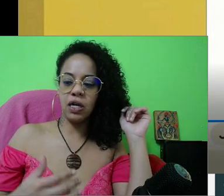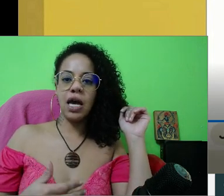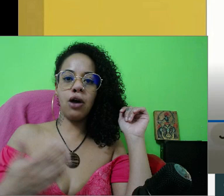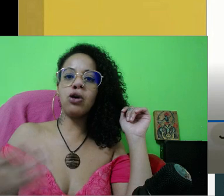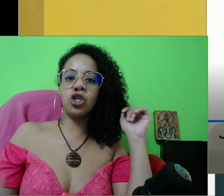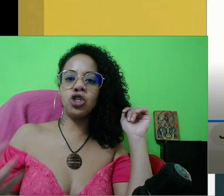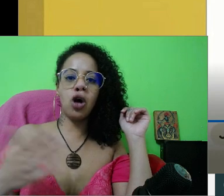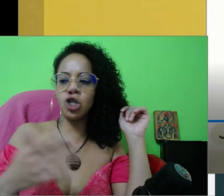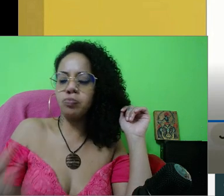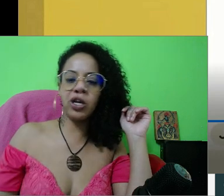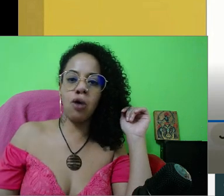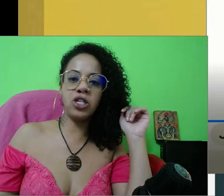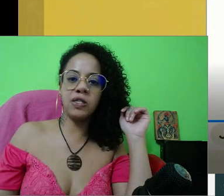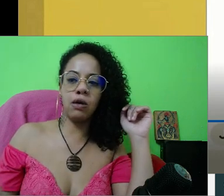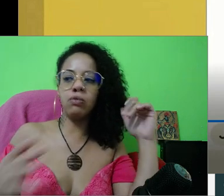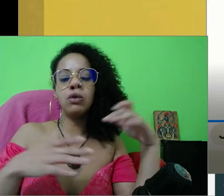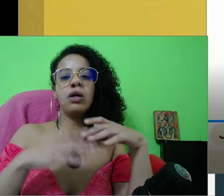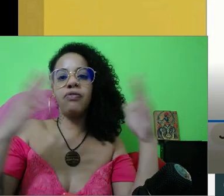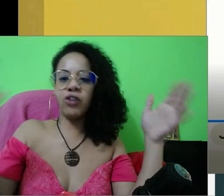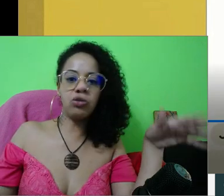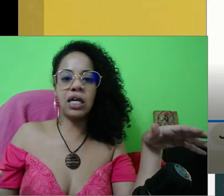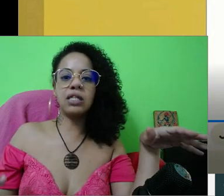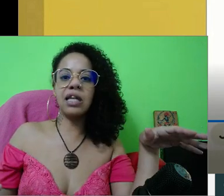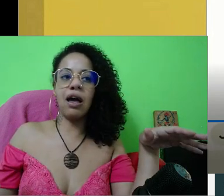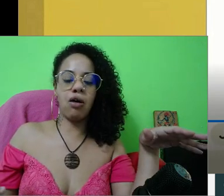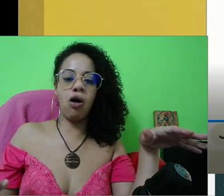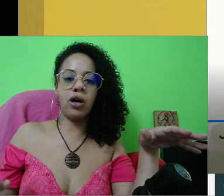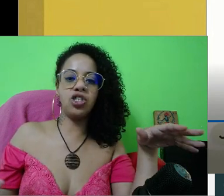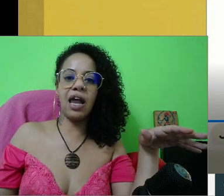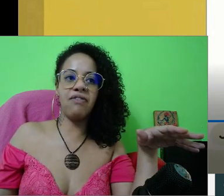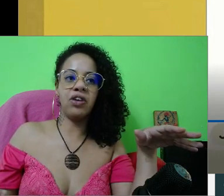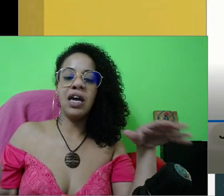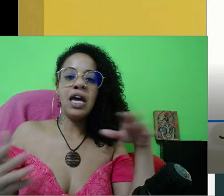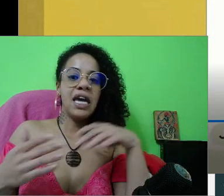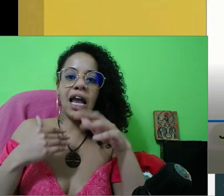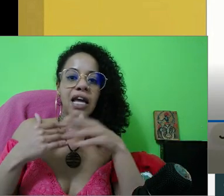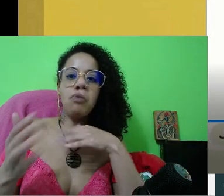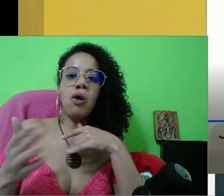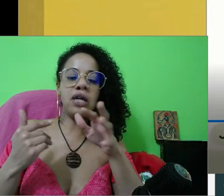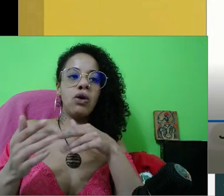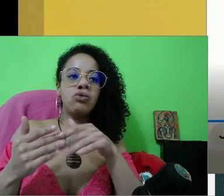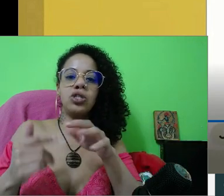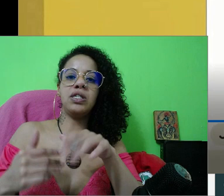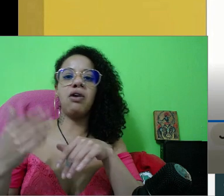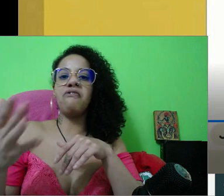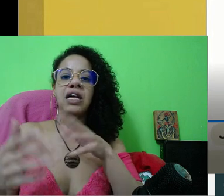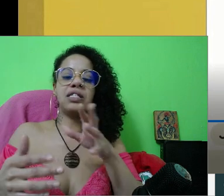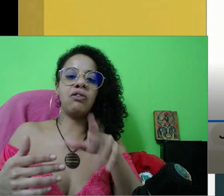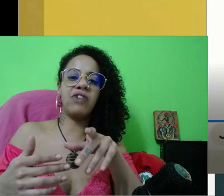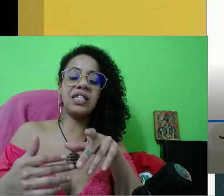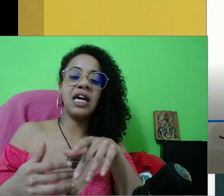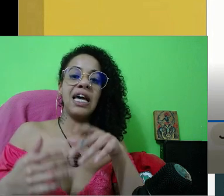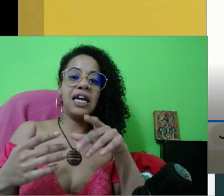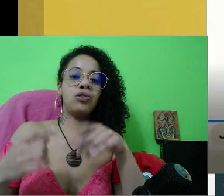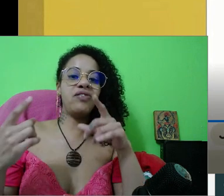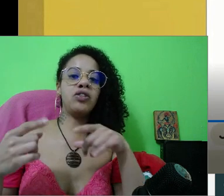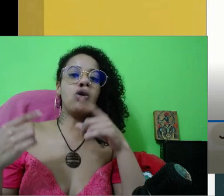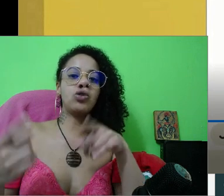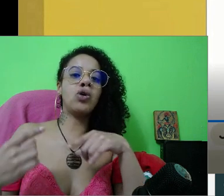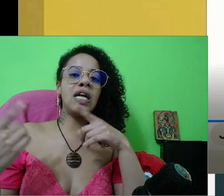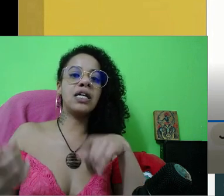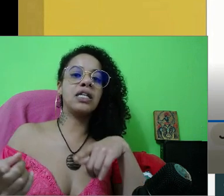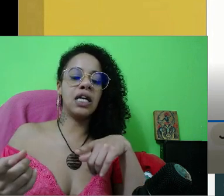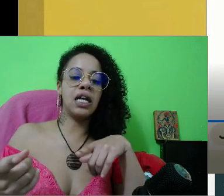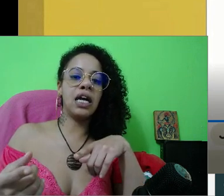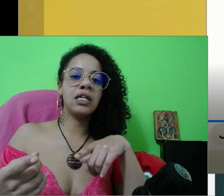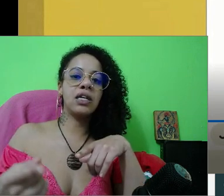Apenas disse eu não gosto de corte porque é uma edição e foram três horas de Live e ela em momento algum disse não faça não faça inclusive